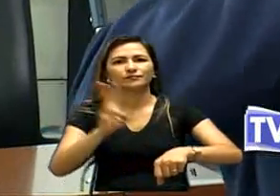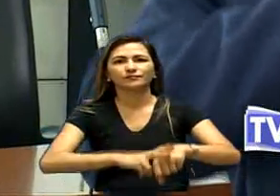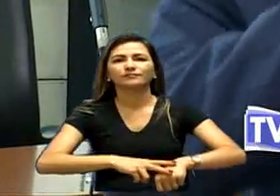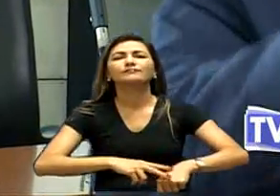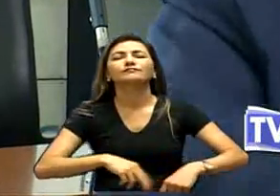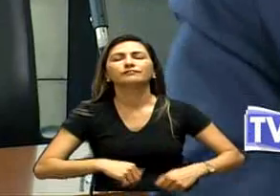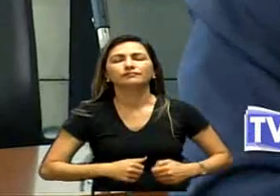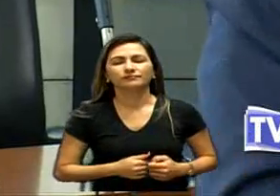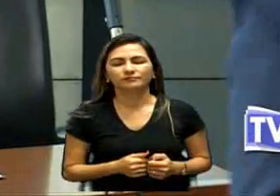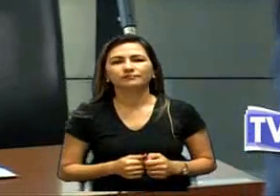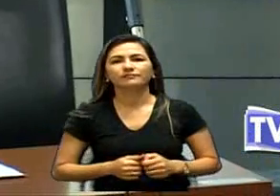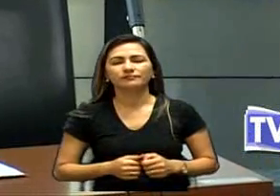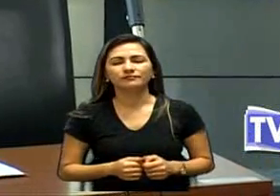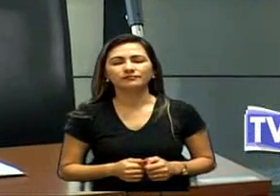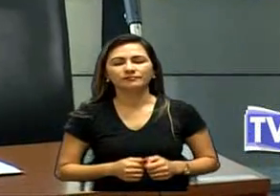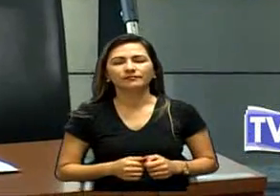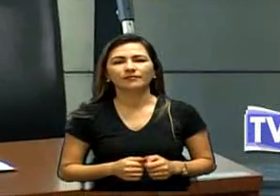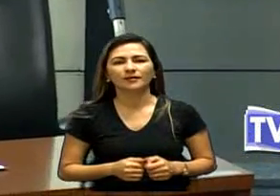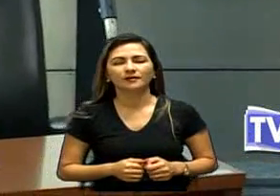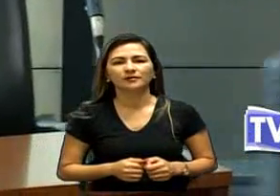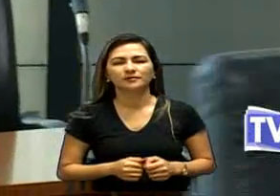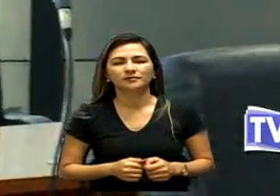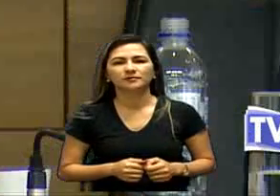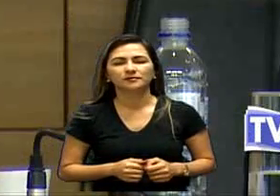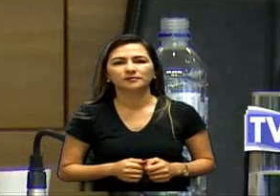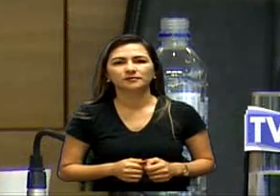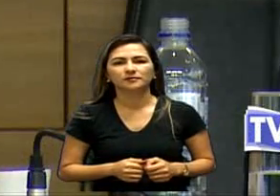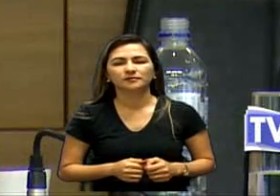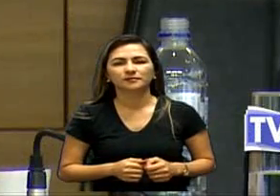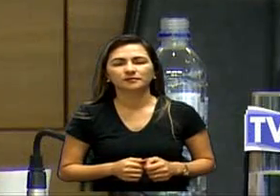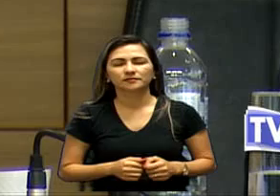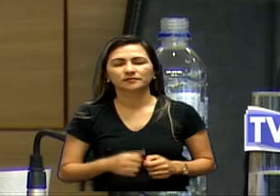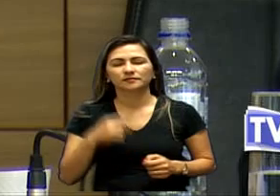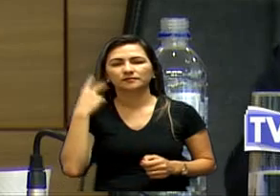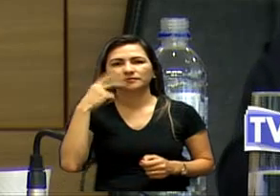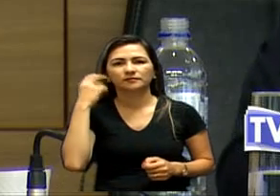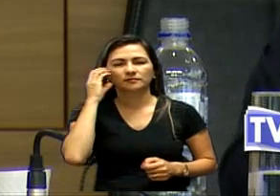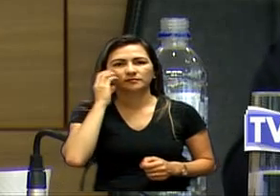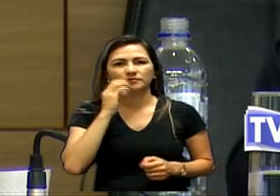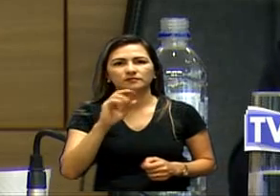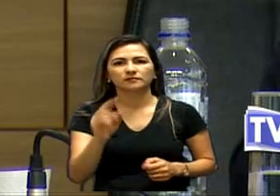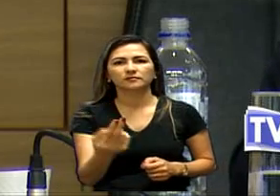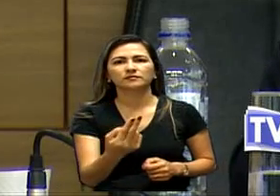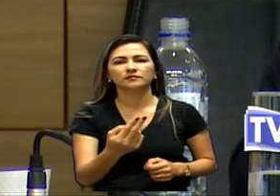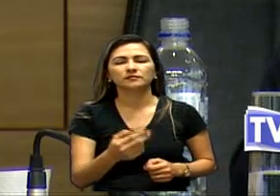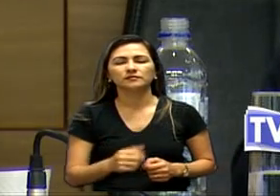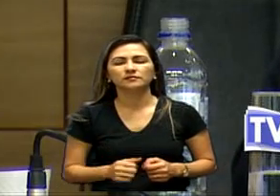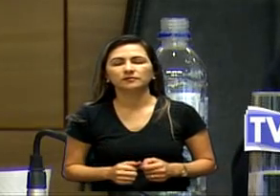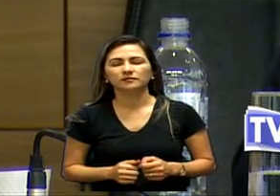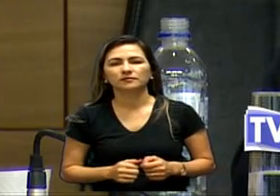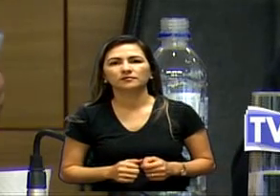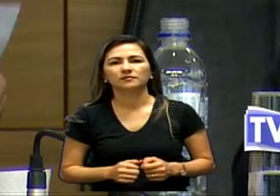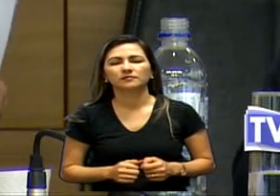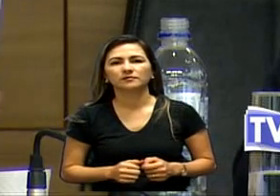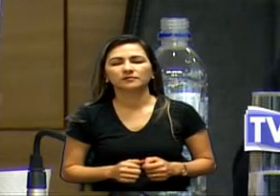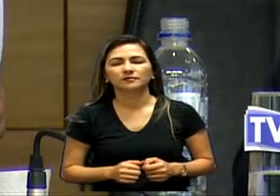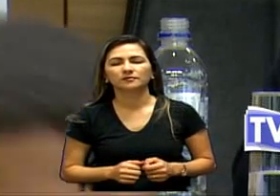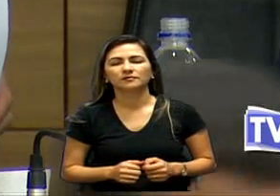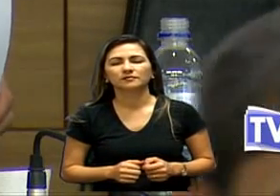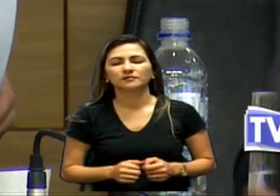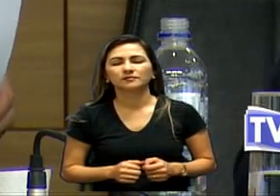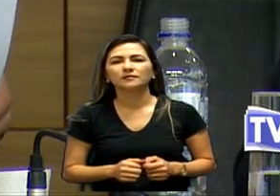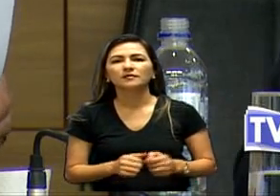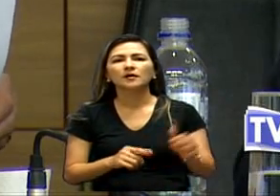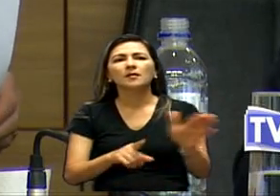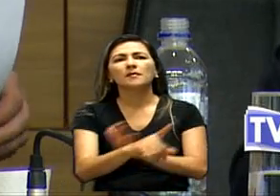mineiros. Tá certo. Vereador Hudson Pessini está solicitando do Executivo informações sobre a falta de segurança